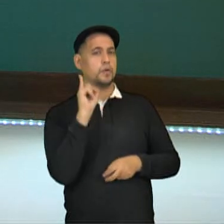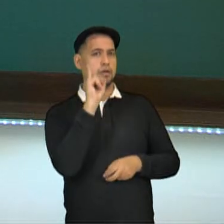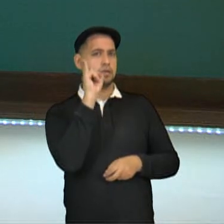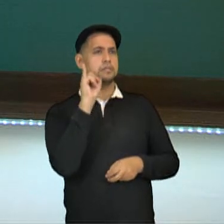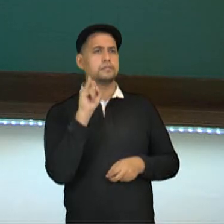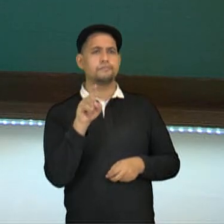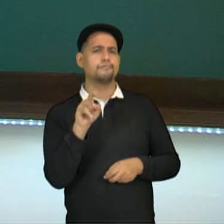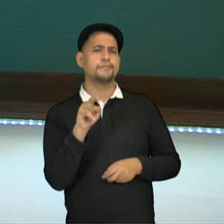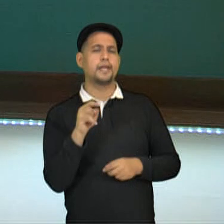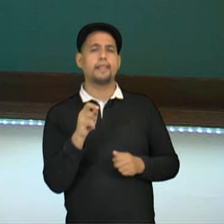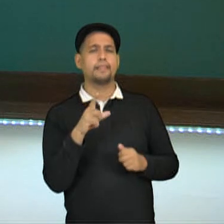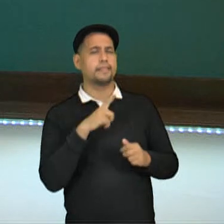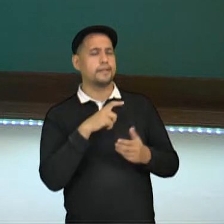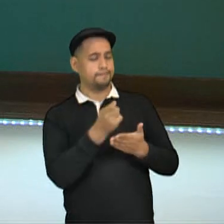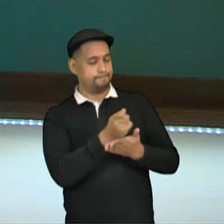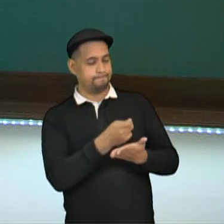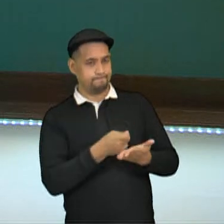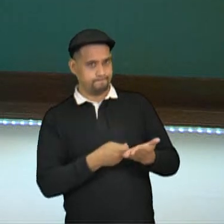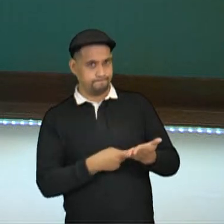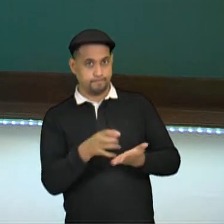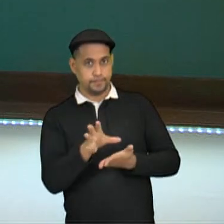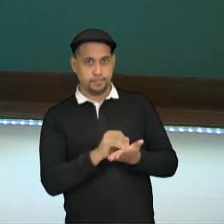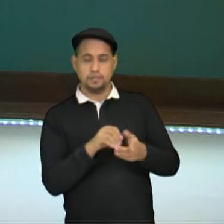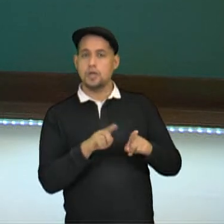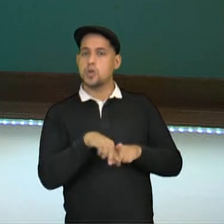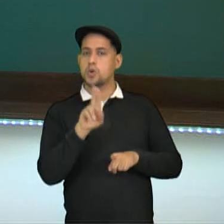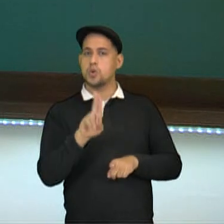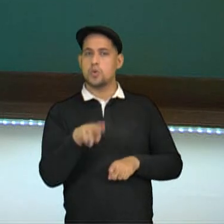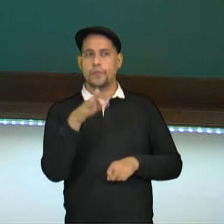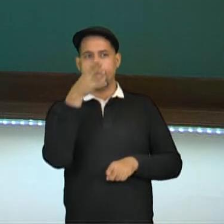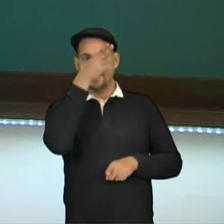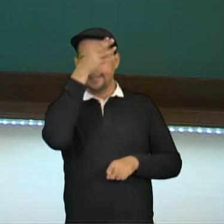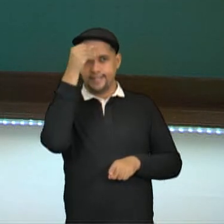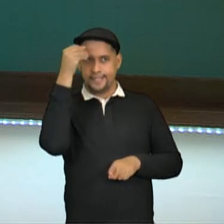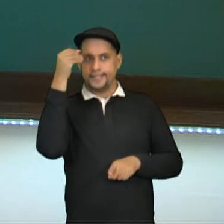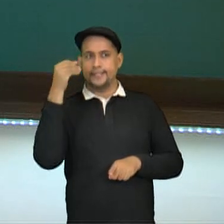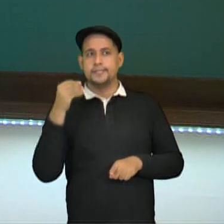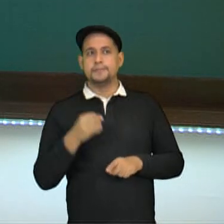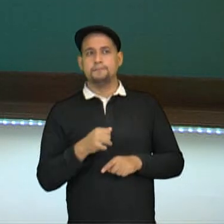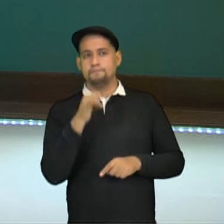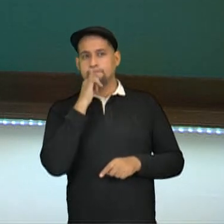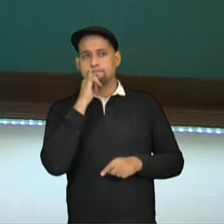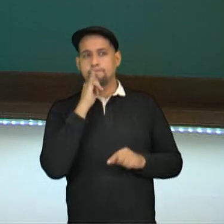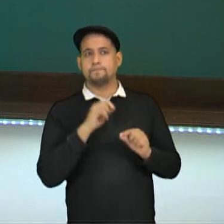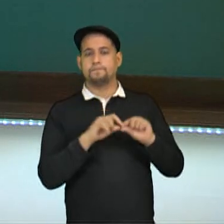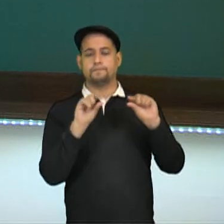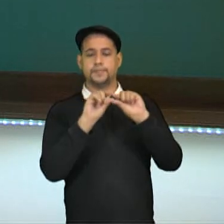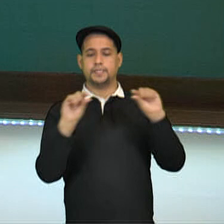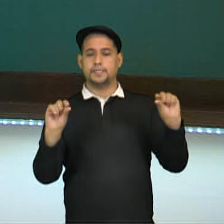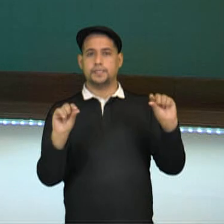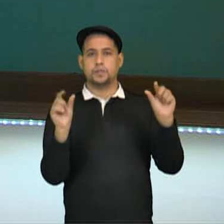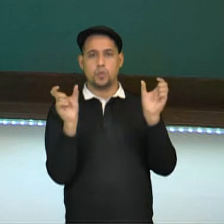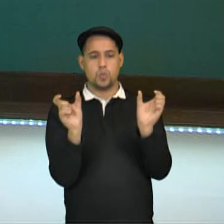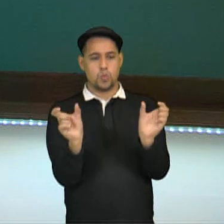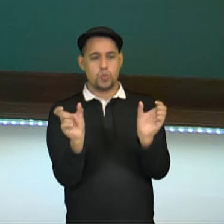você ter ele anotado para que você nunca esqueça. Ó. Então, linhas e colunas,